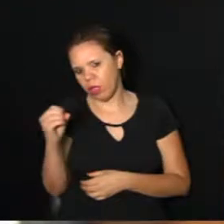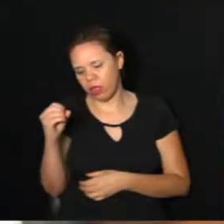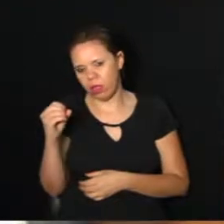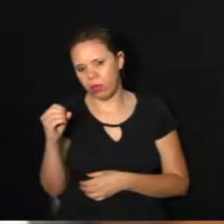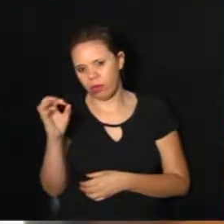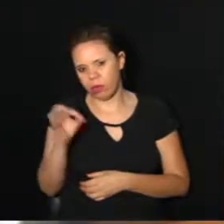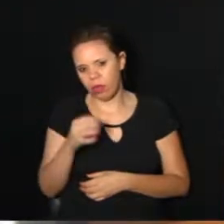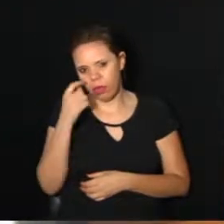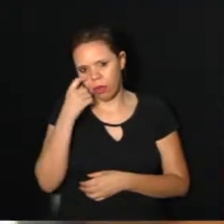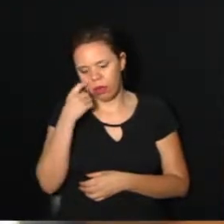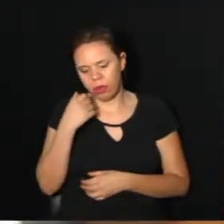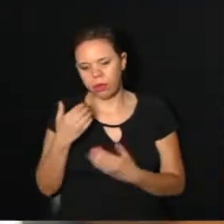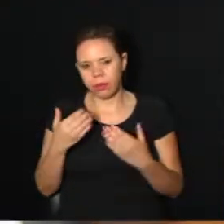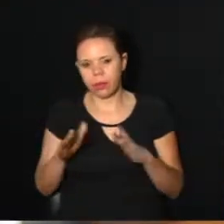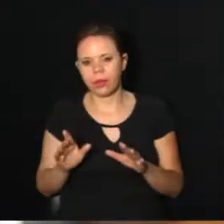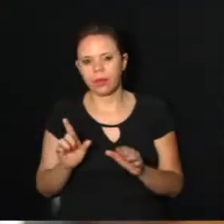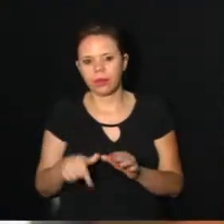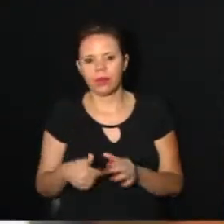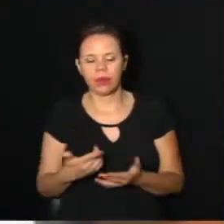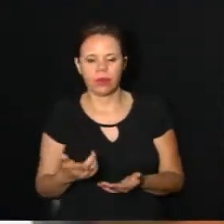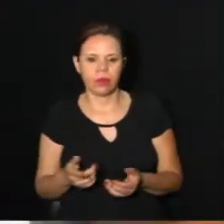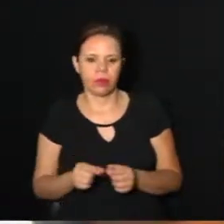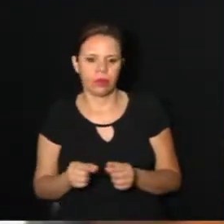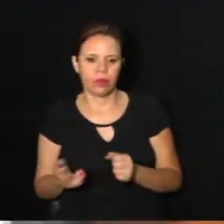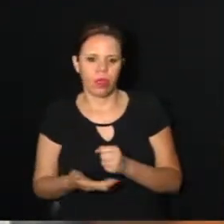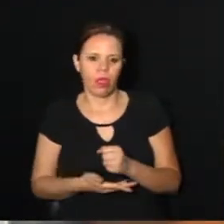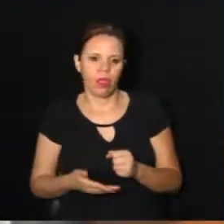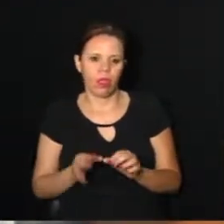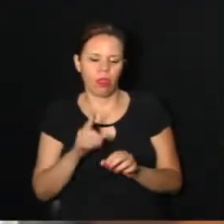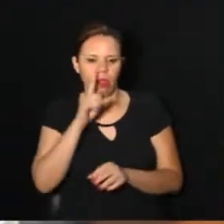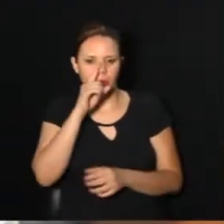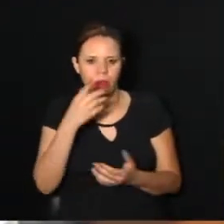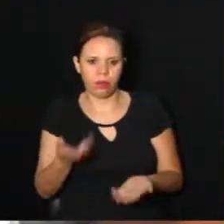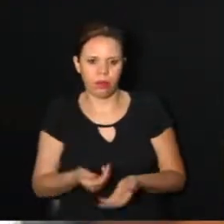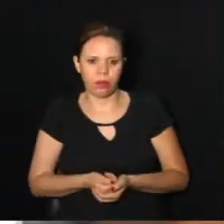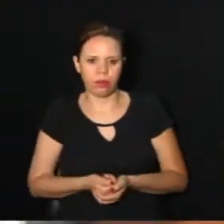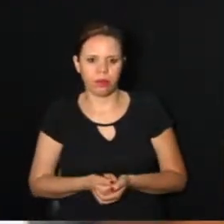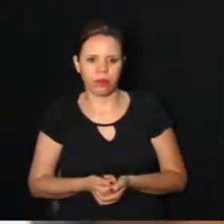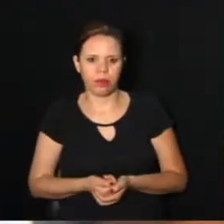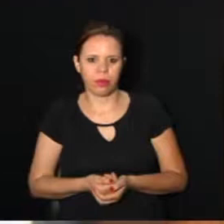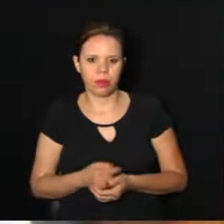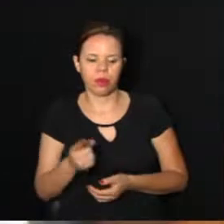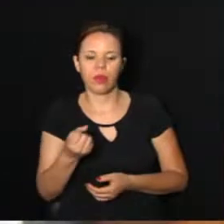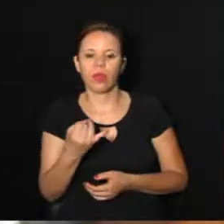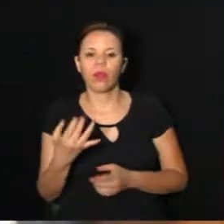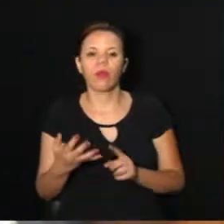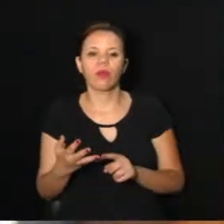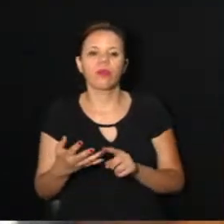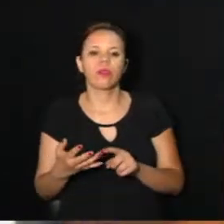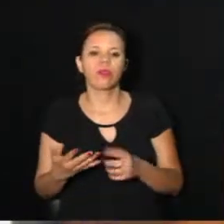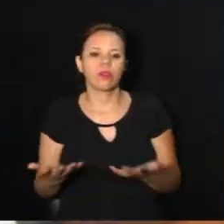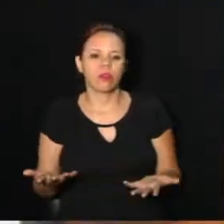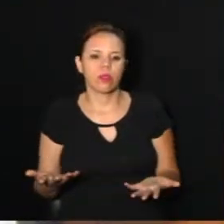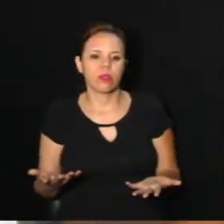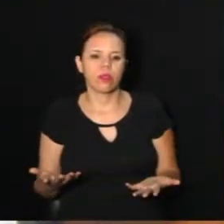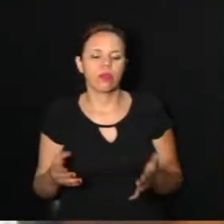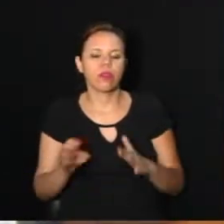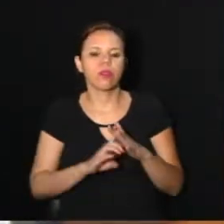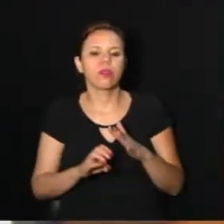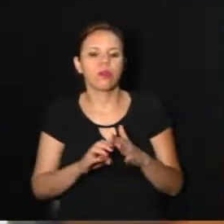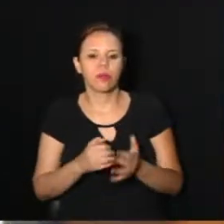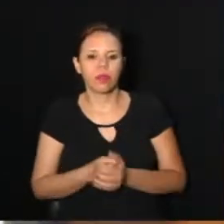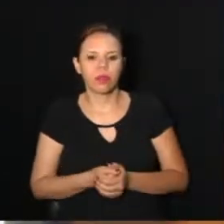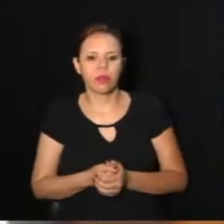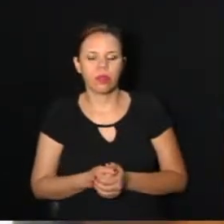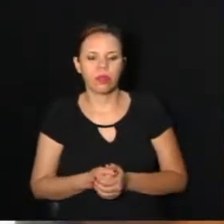abertas na junta comercial é de baixo risco. Então, você conta no dedo, né, questão de empresas, né, de